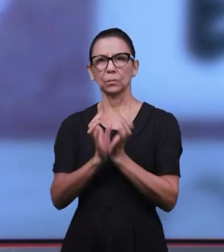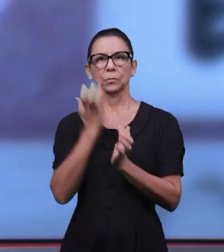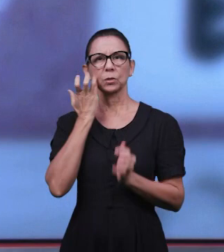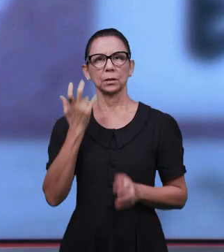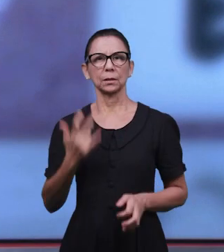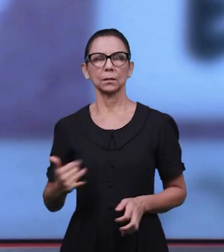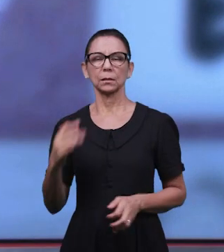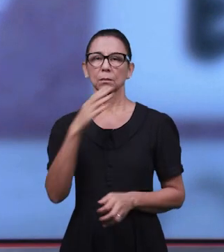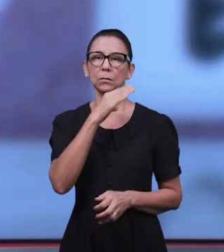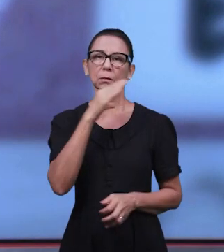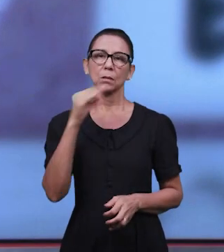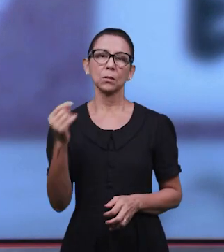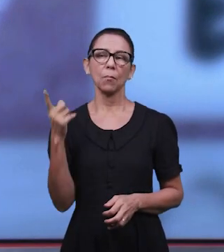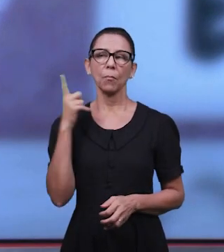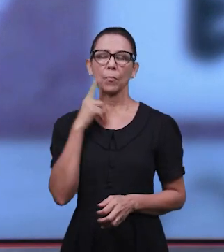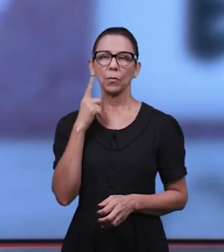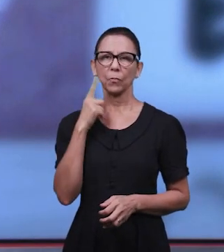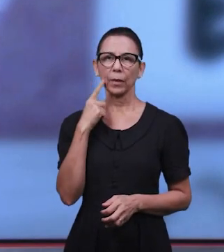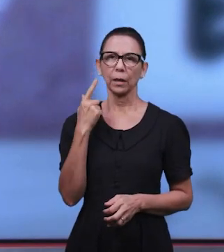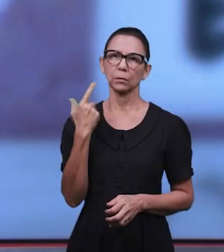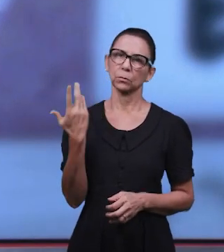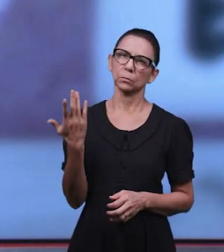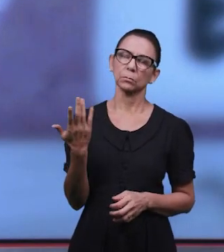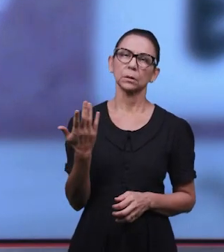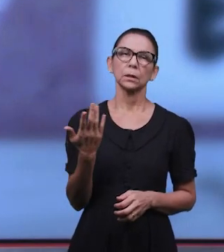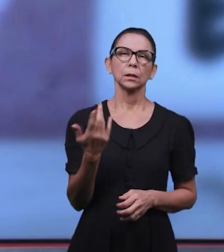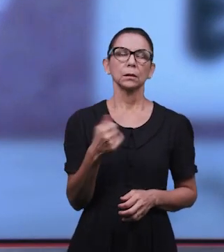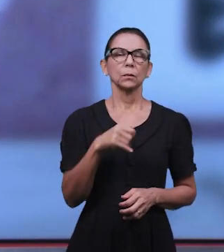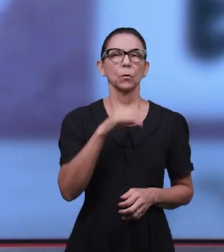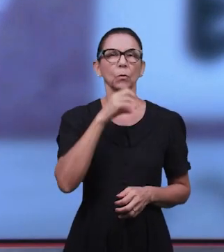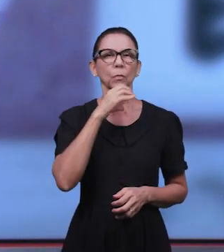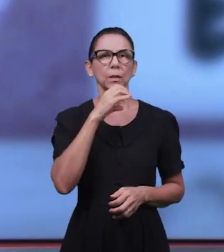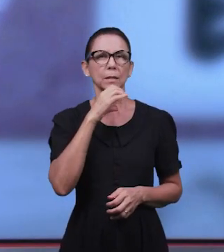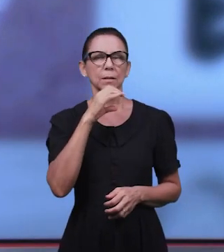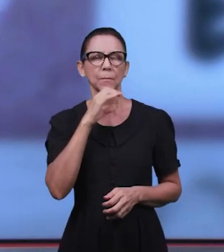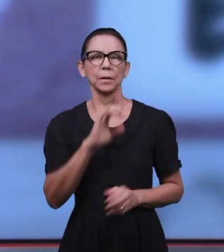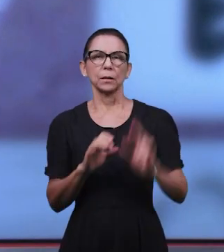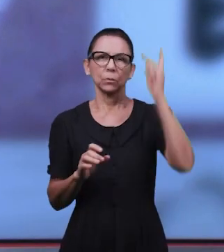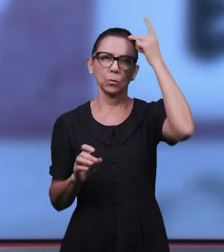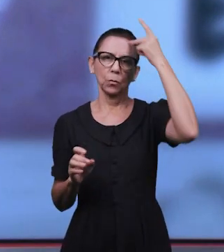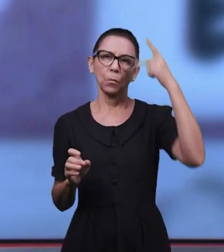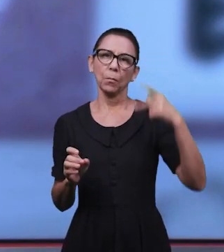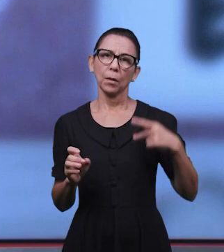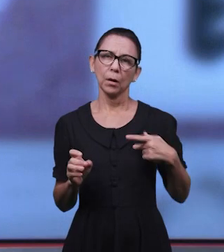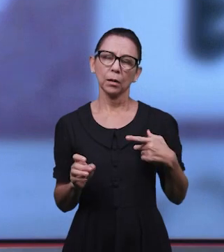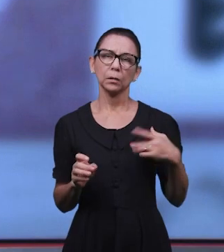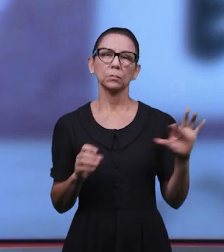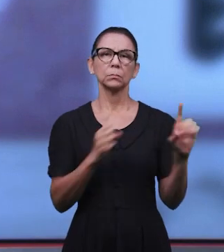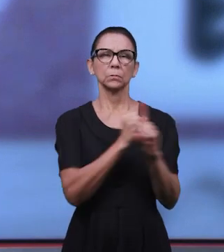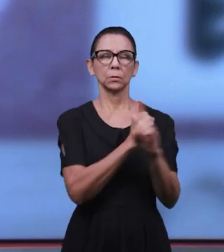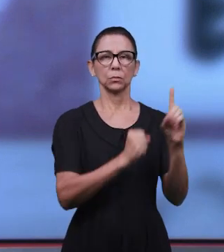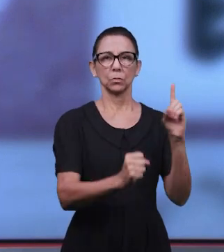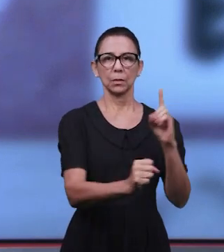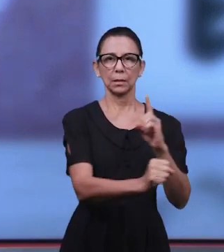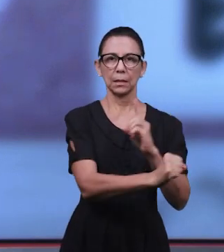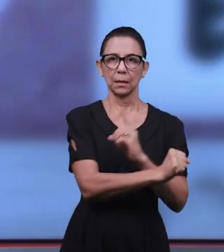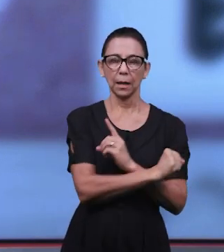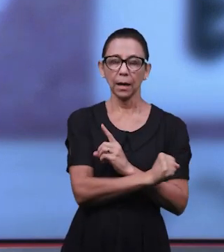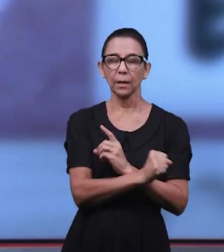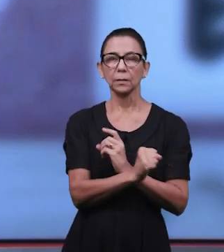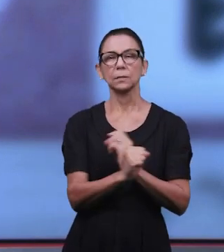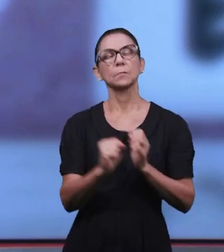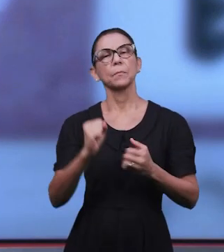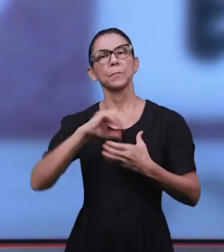adolescentes. Tomando por base as contribuições das ciências humanas e sociais, entendemos que o caráter se forma